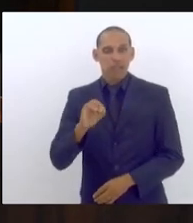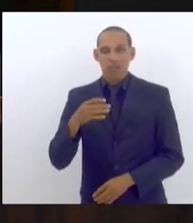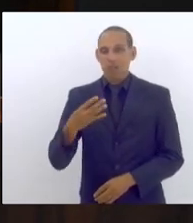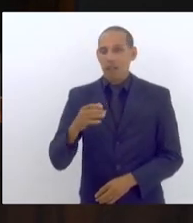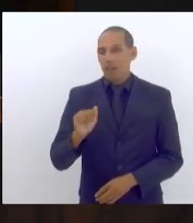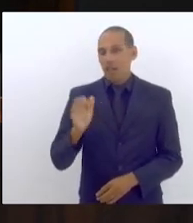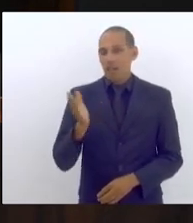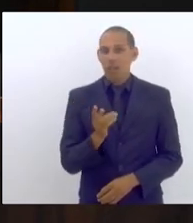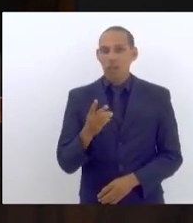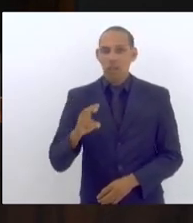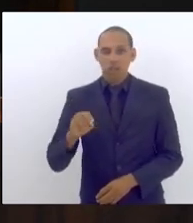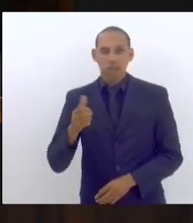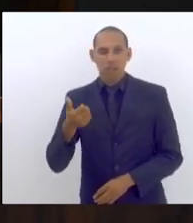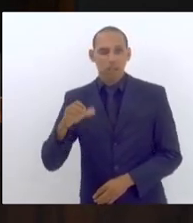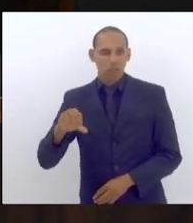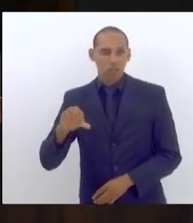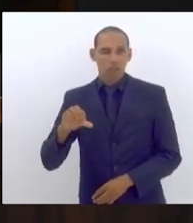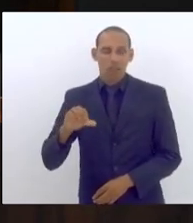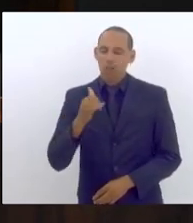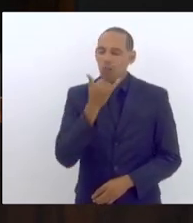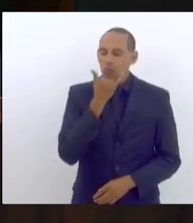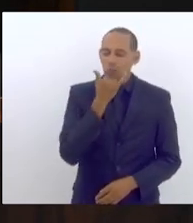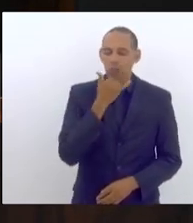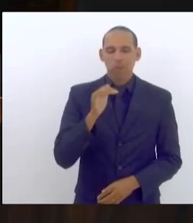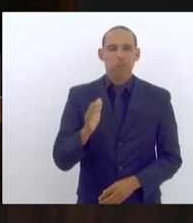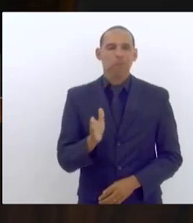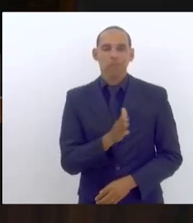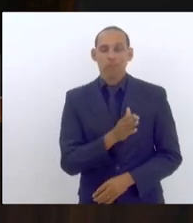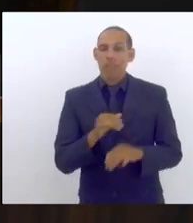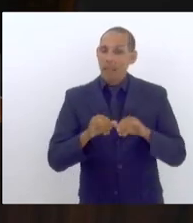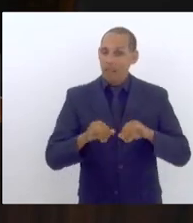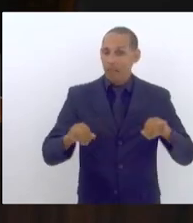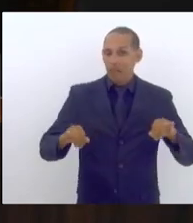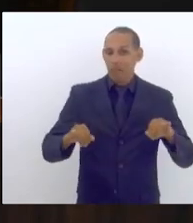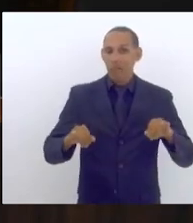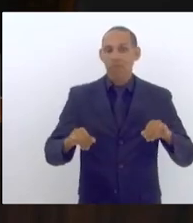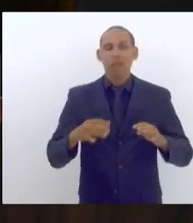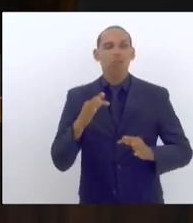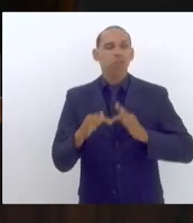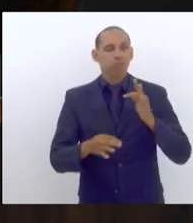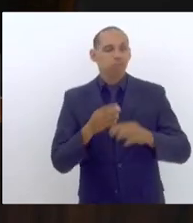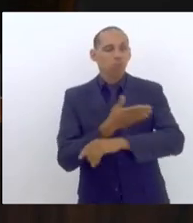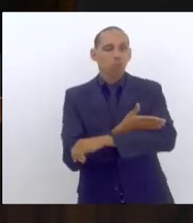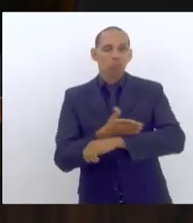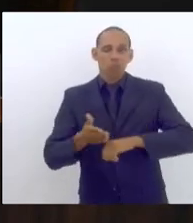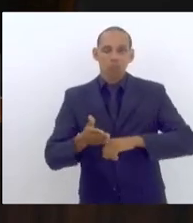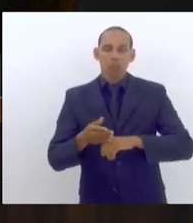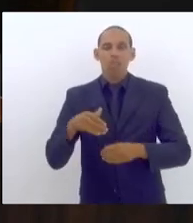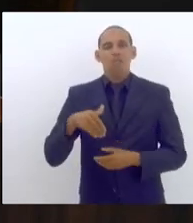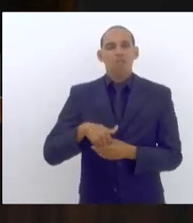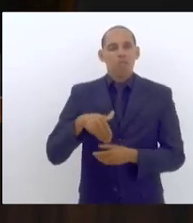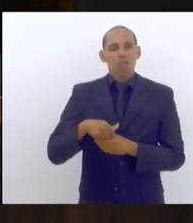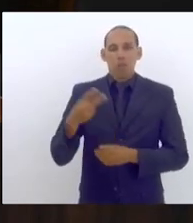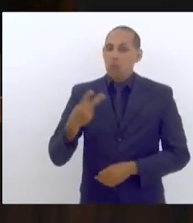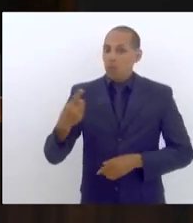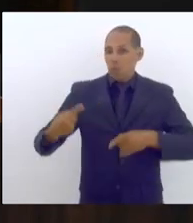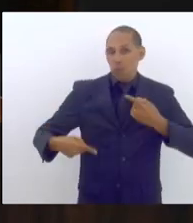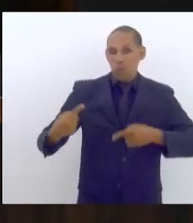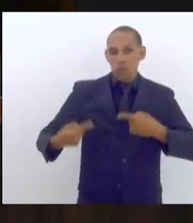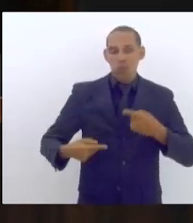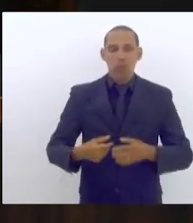de 2019, de autoria de... Perdão. Anuncio. Em tramitação ordinária, em votação, em segunda